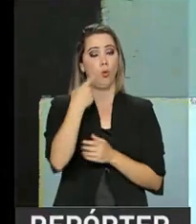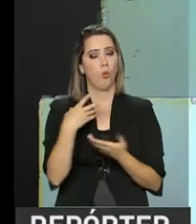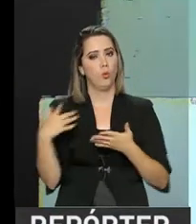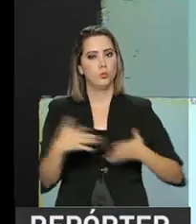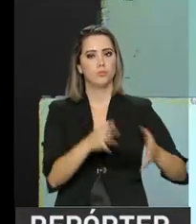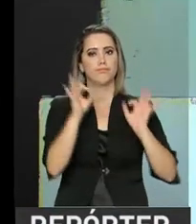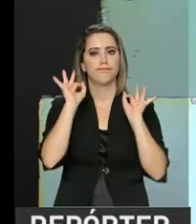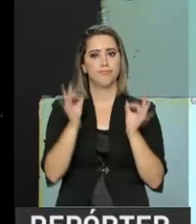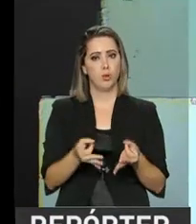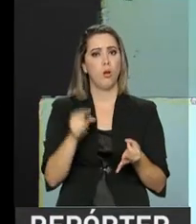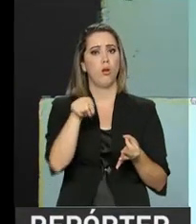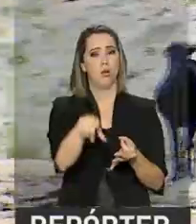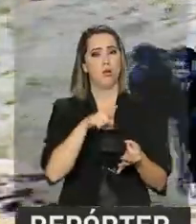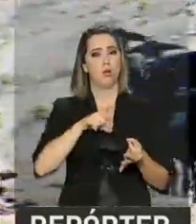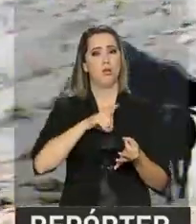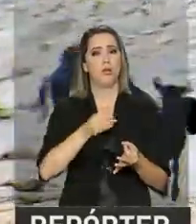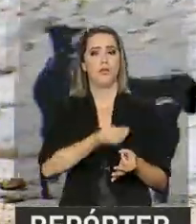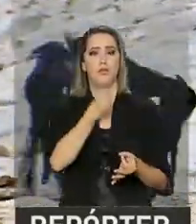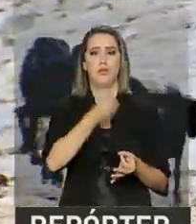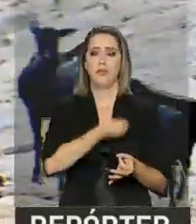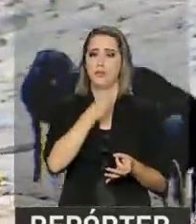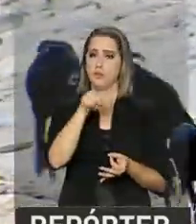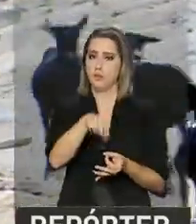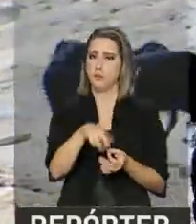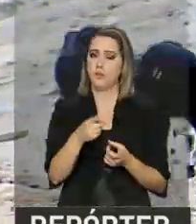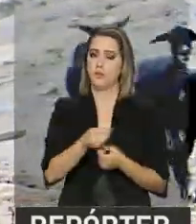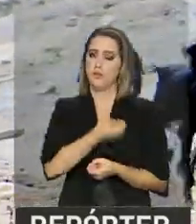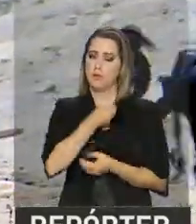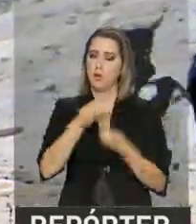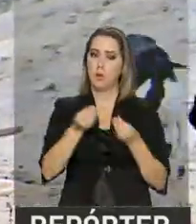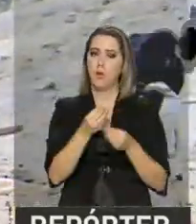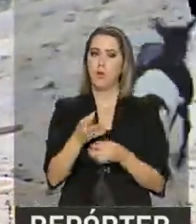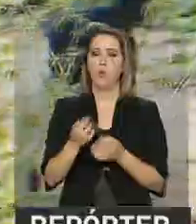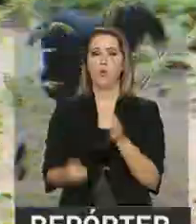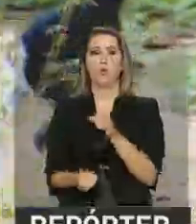no campo, muitas vezes, é a criação de animais.